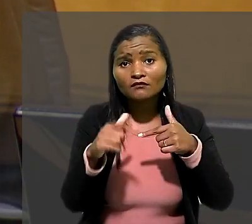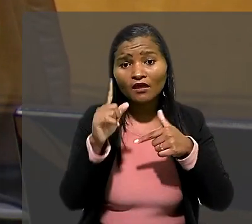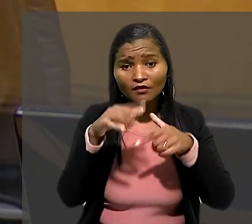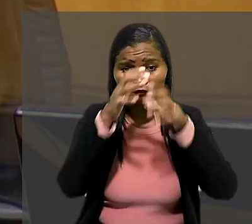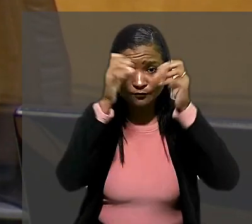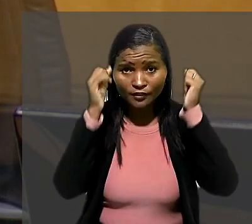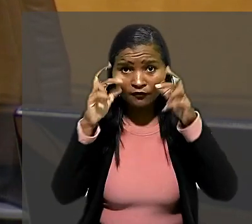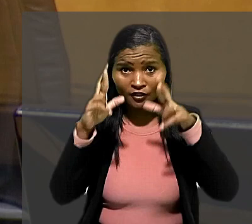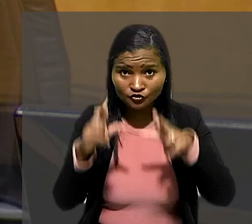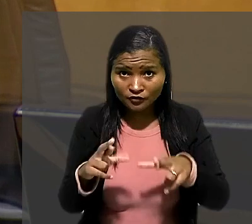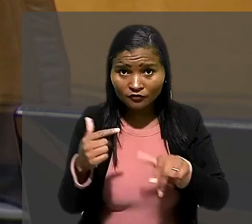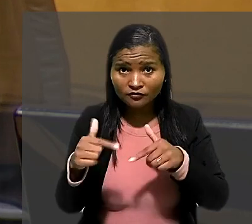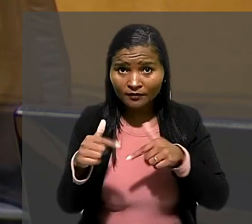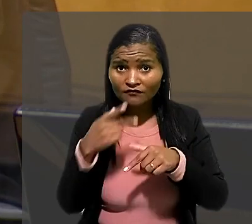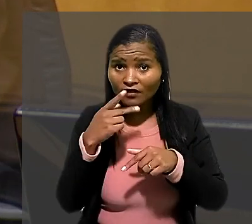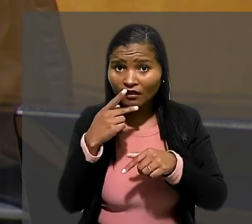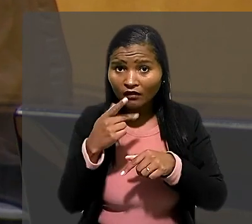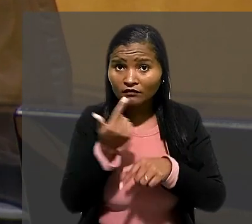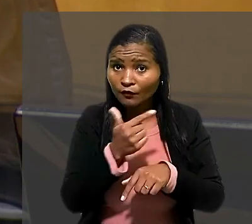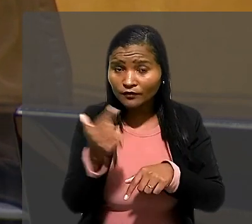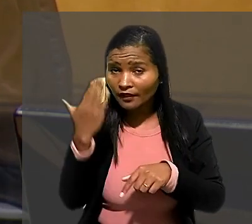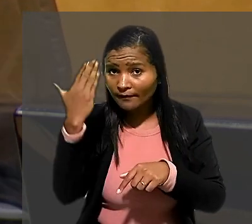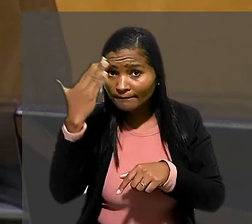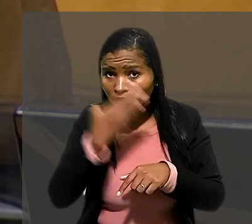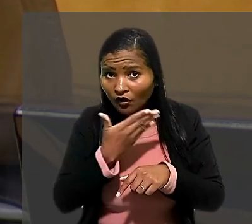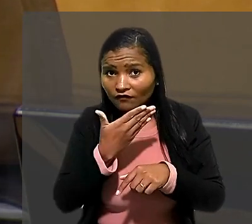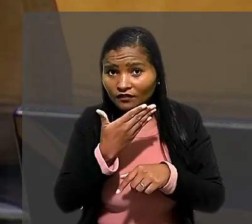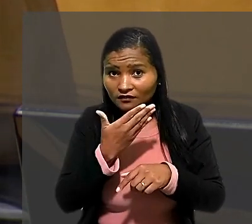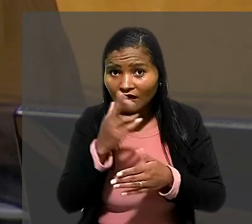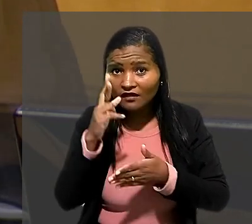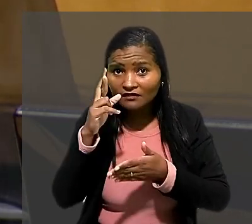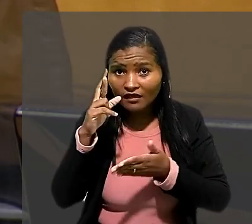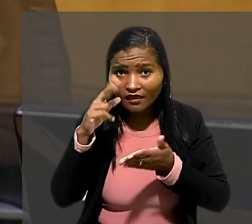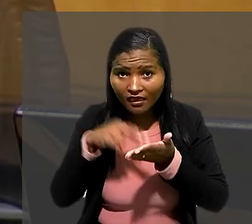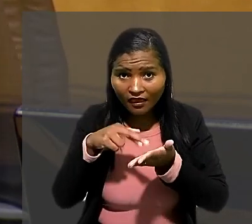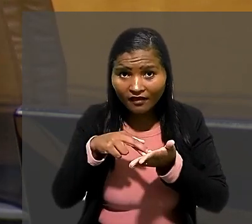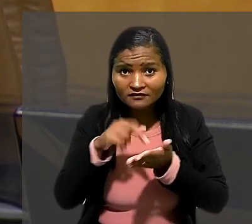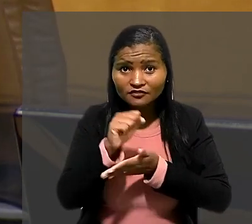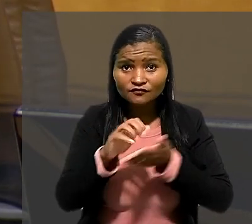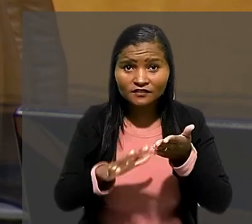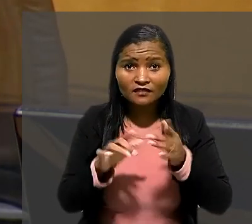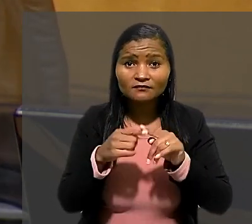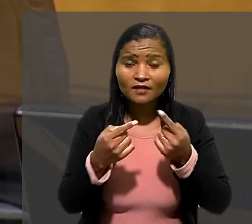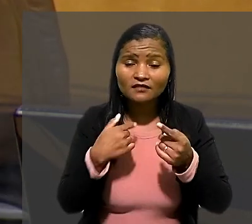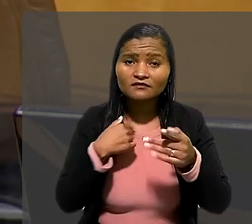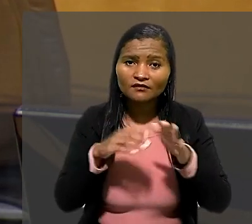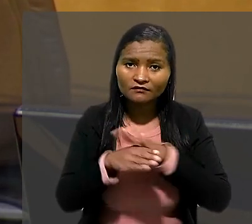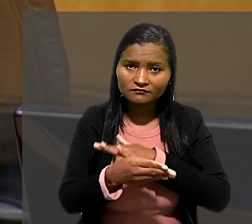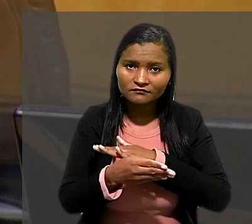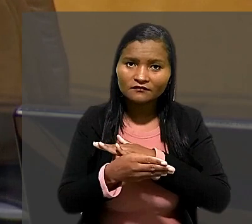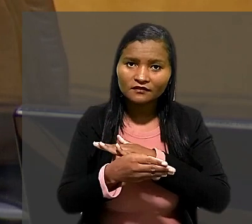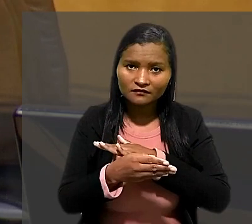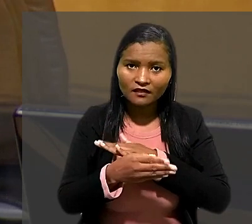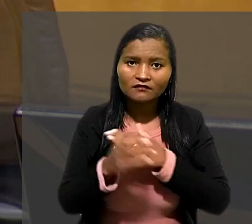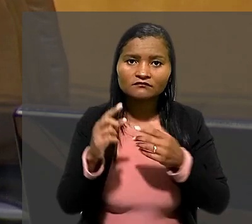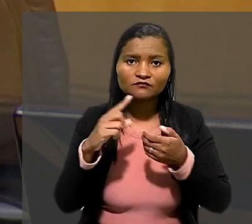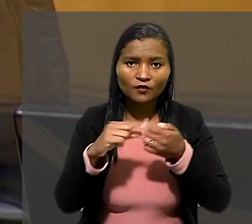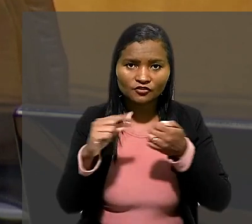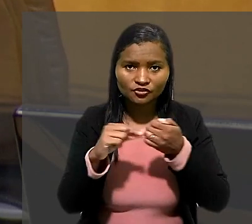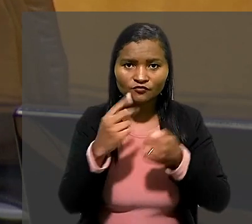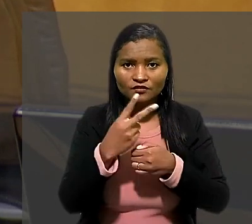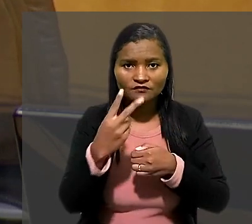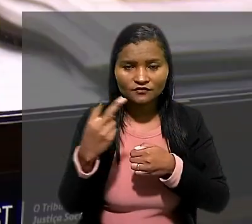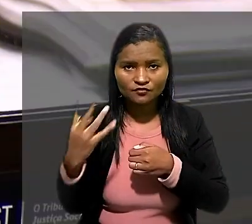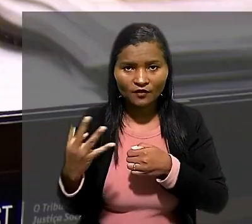É o Tribunal Regional do Trabalho dizer, não há prova das reais atribuições do empregado e ainda assim eu estou enquadrando no artigo 224, parágrafo 2º